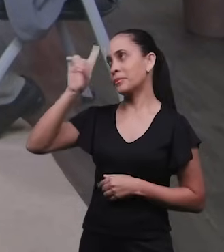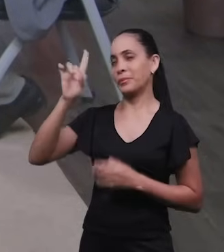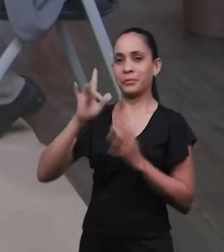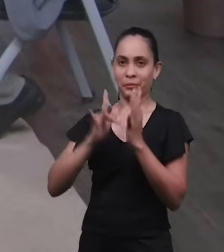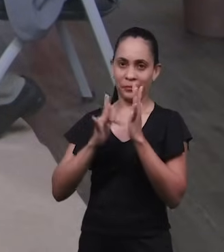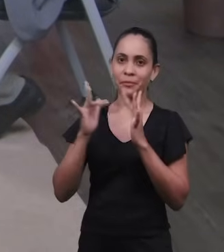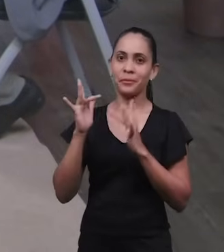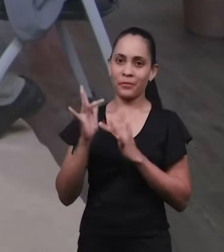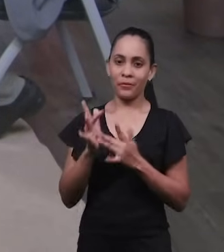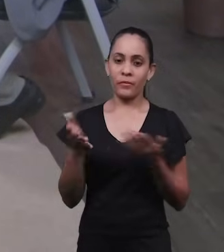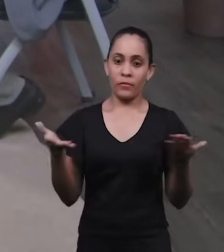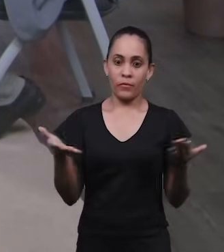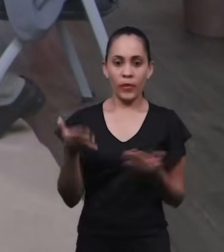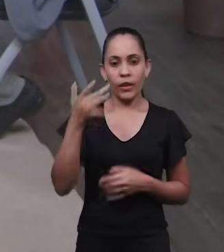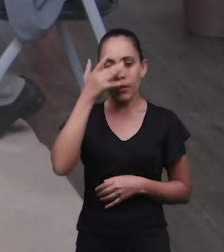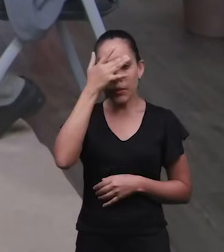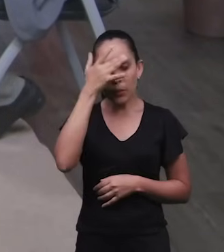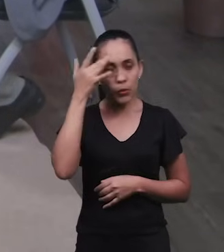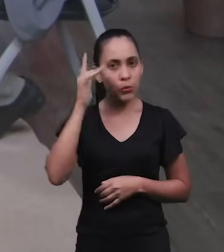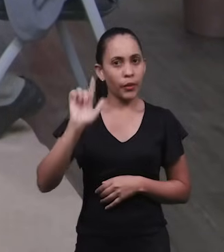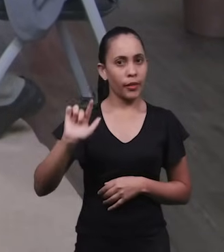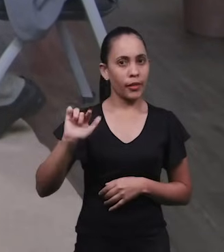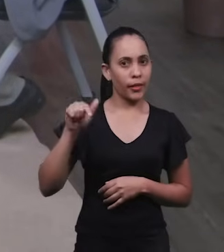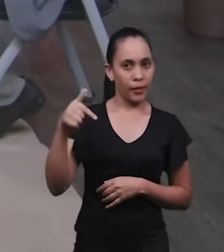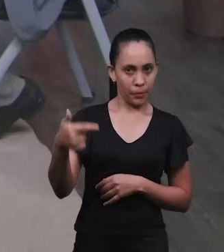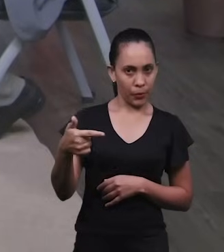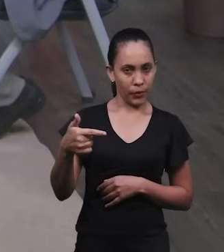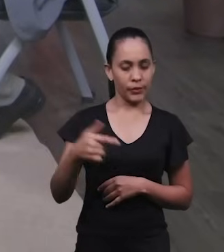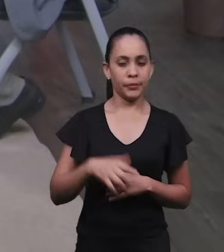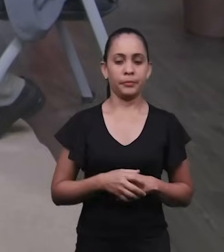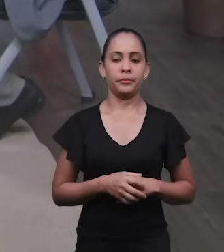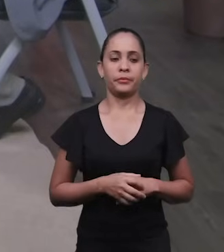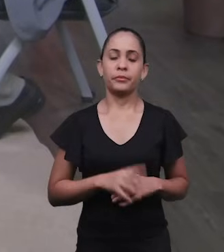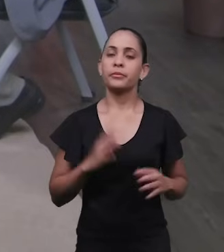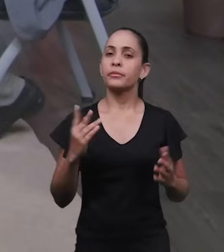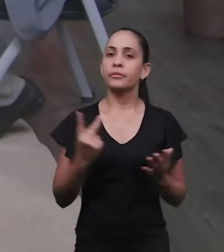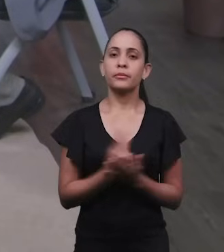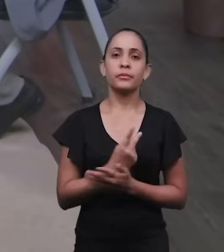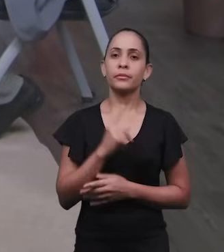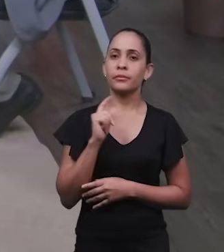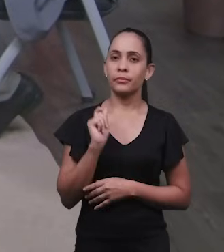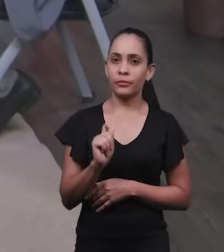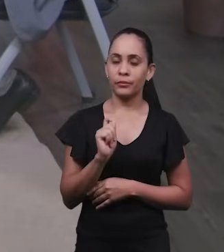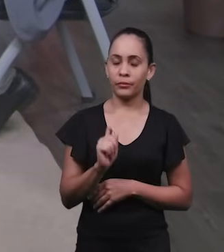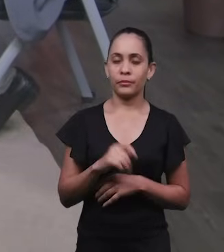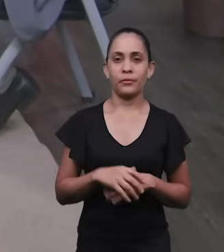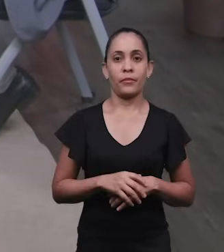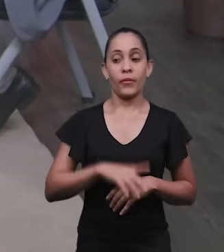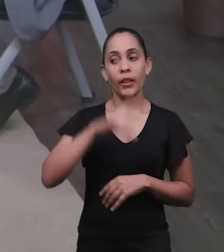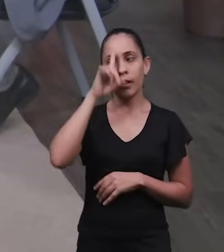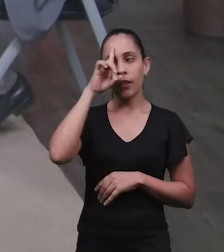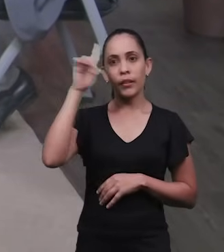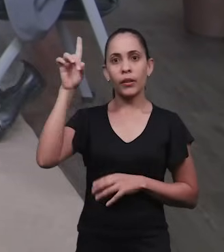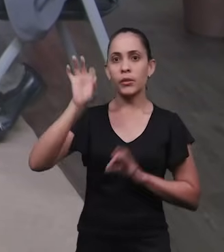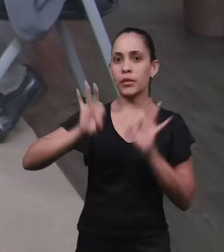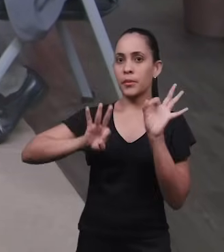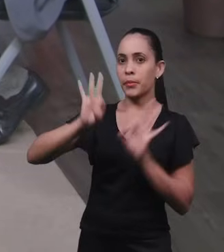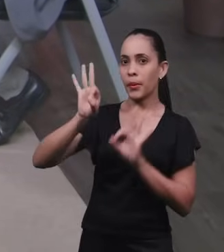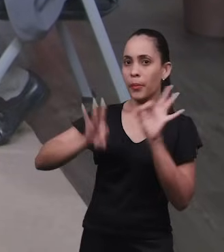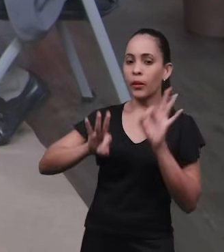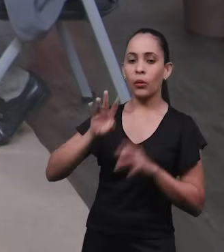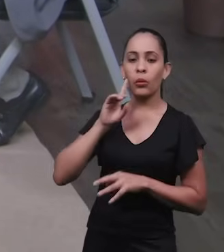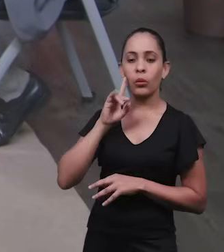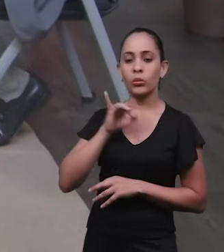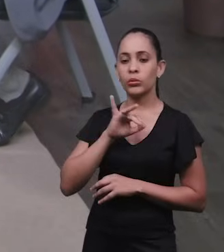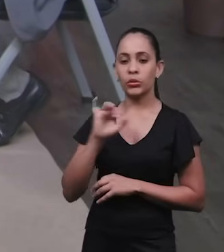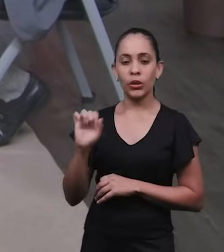assim foi. E essa pessoa depois, não é coincidência, né? São coisas que Deus faz. A senhora